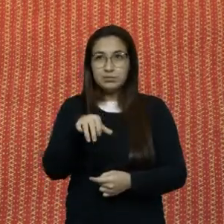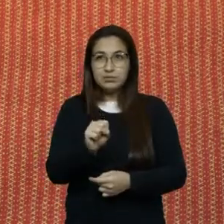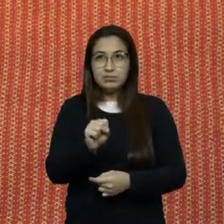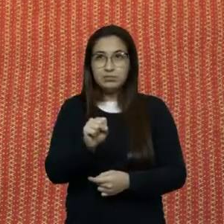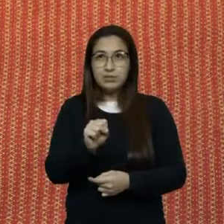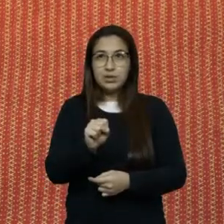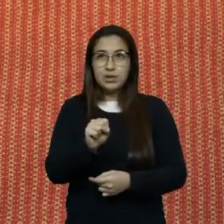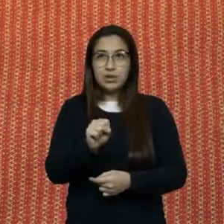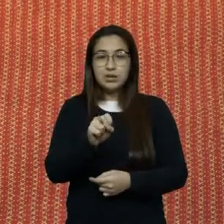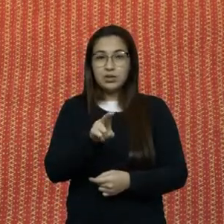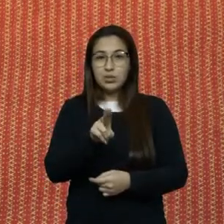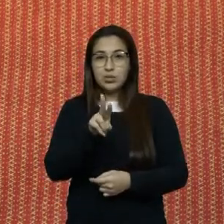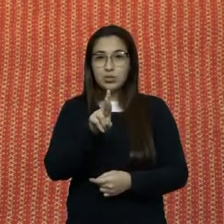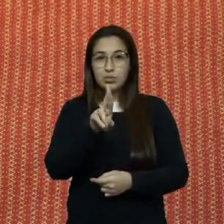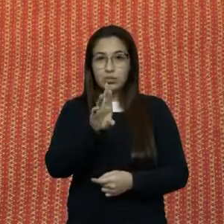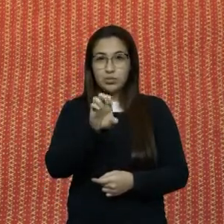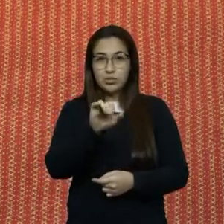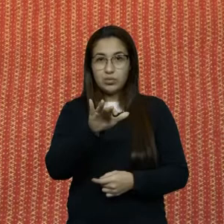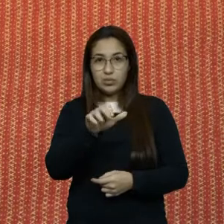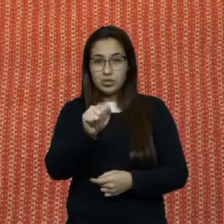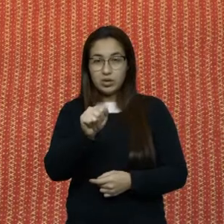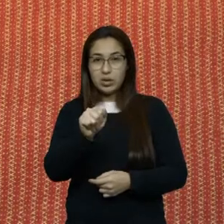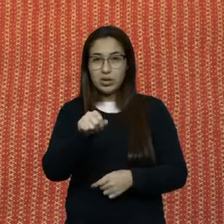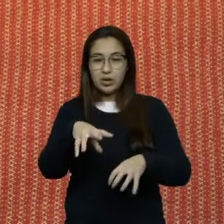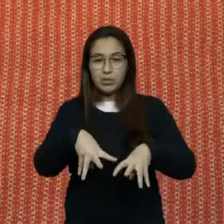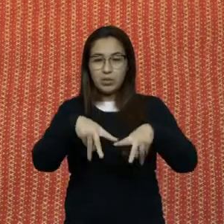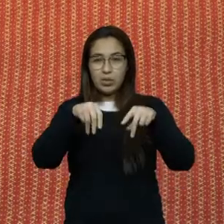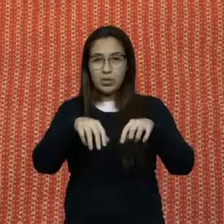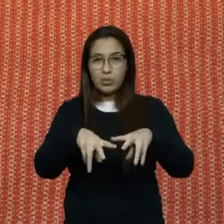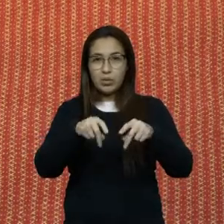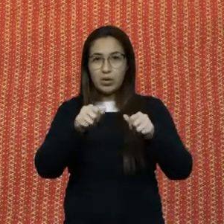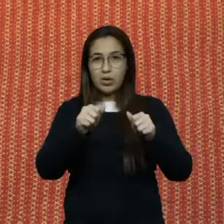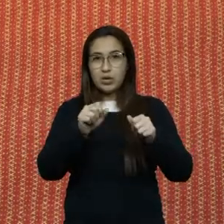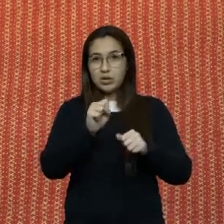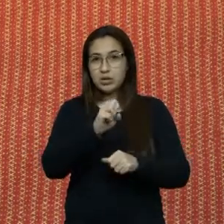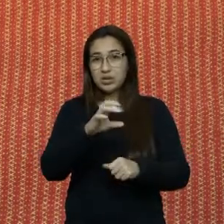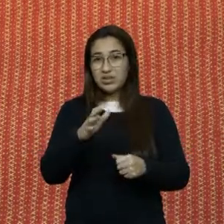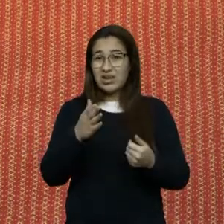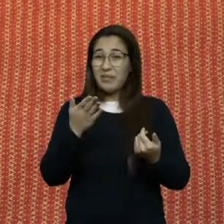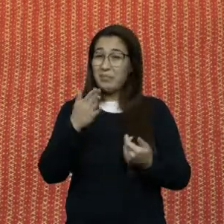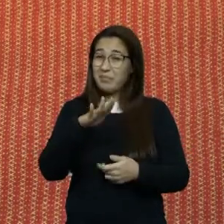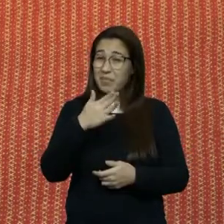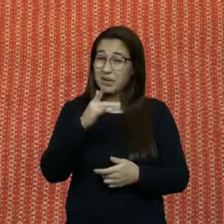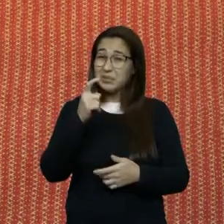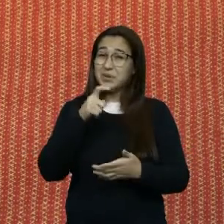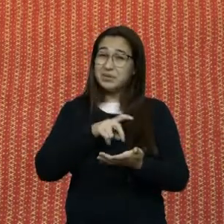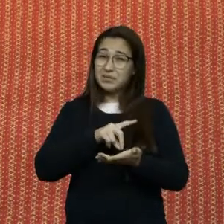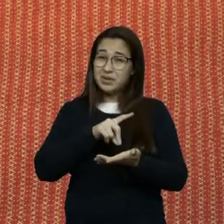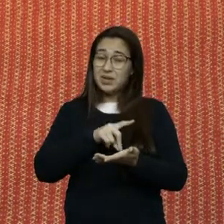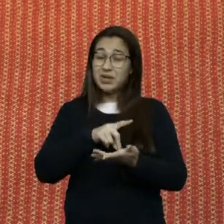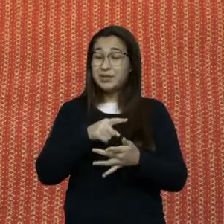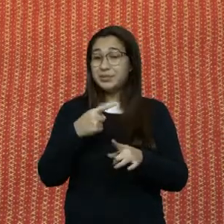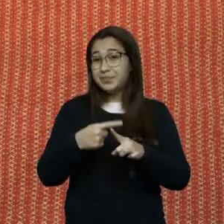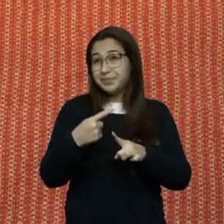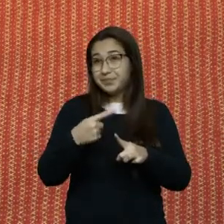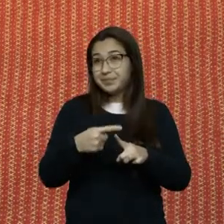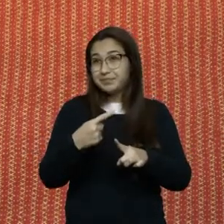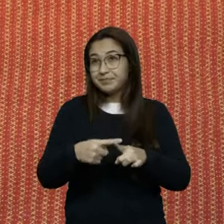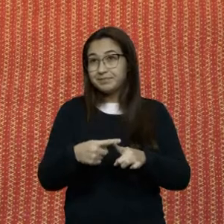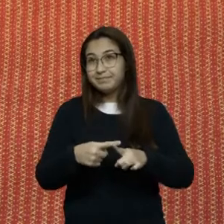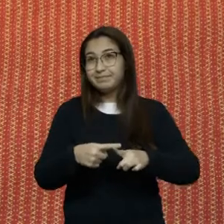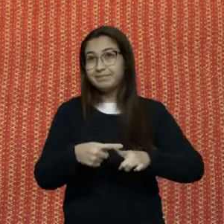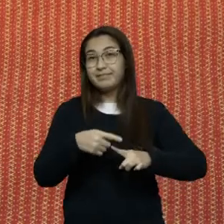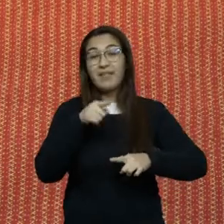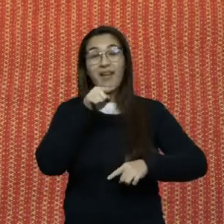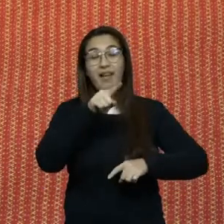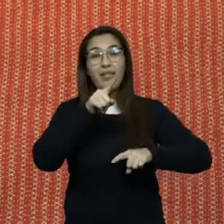a ureia o adubo e Santa Catarina isso é parcialmente verdadeiro porque porque o